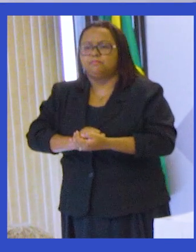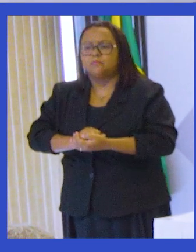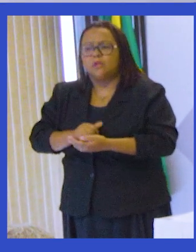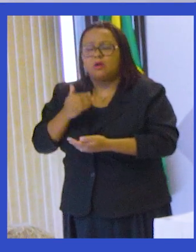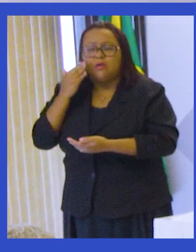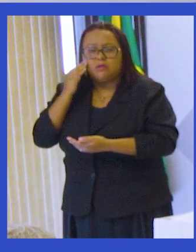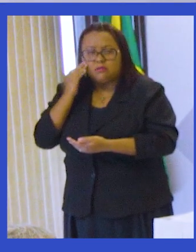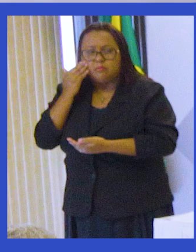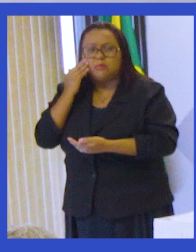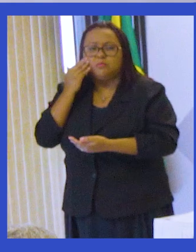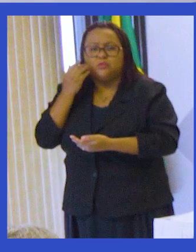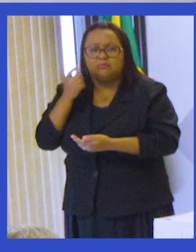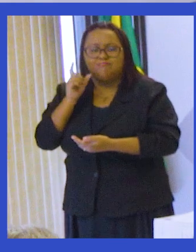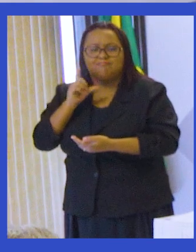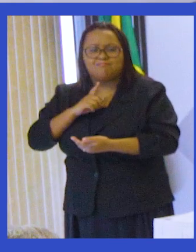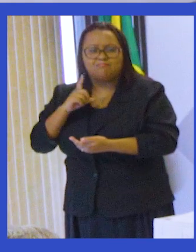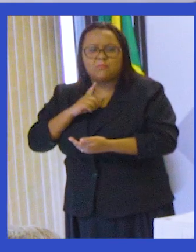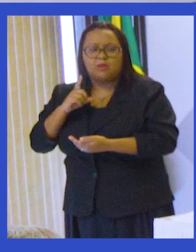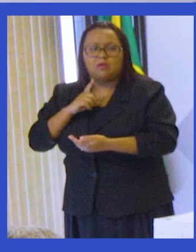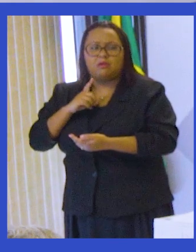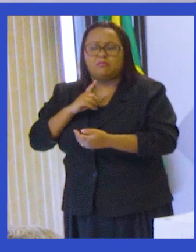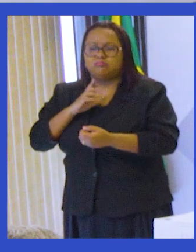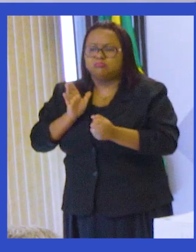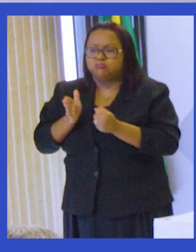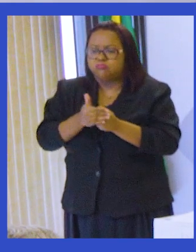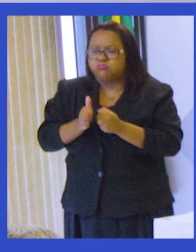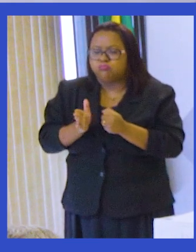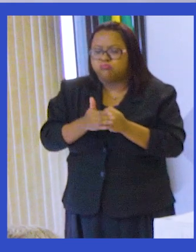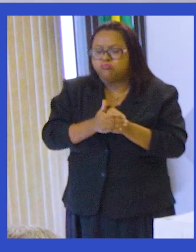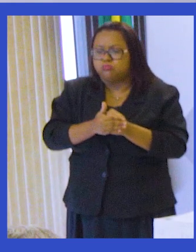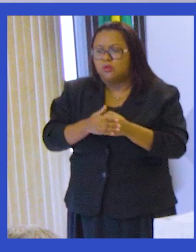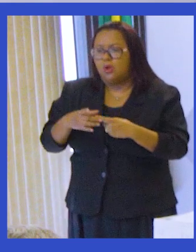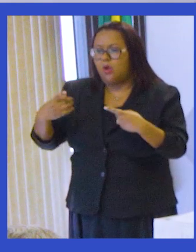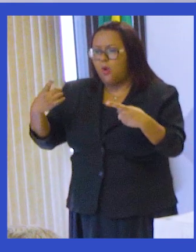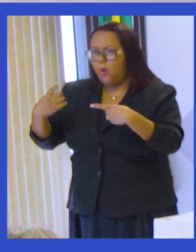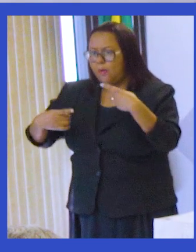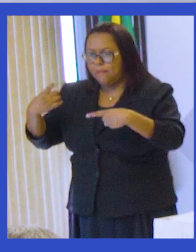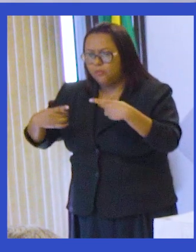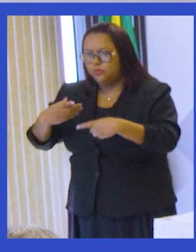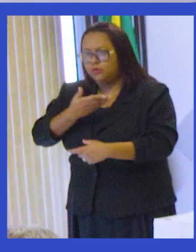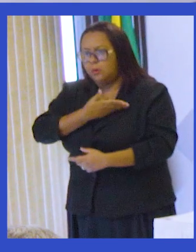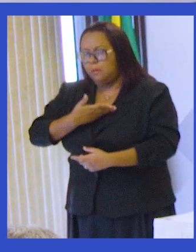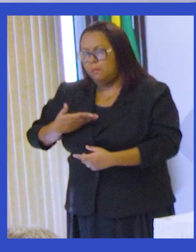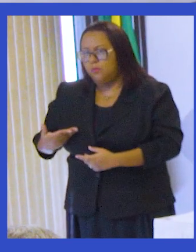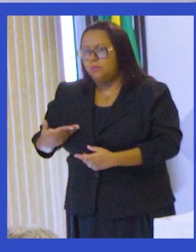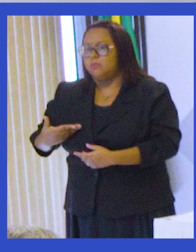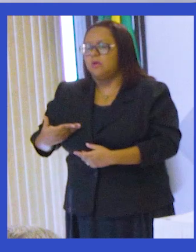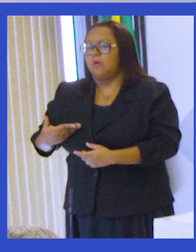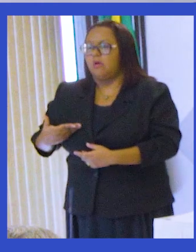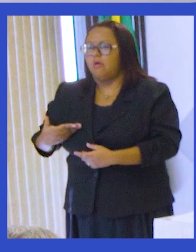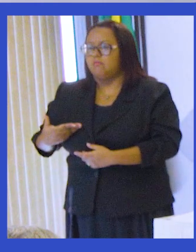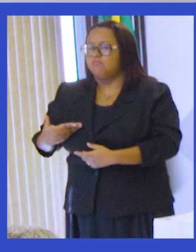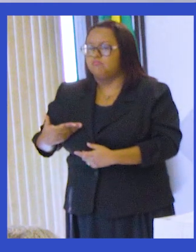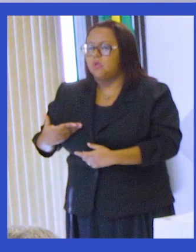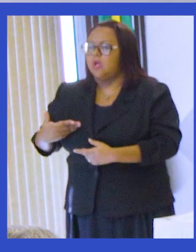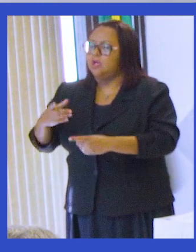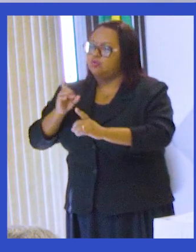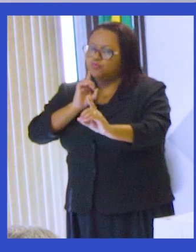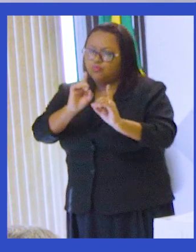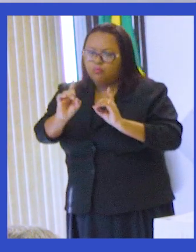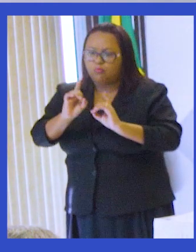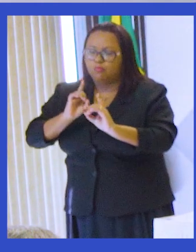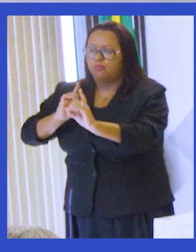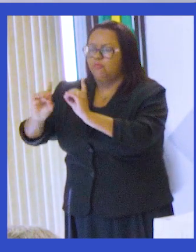civil. Nós sabemos a omissão e o descaso que foi nos últimos anos, a discussão de uma política pública